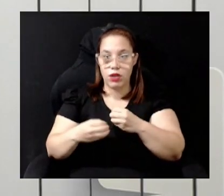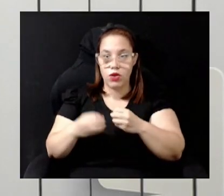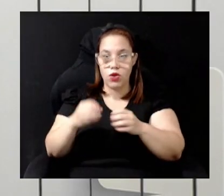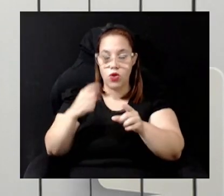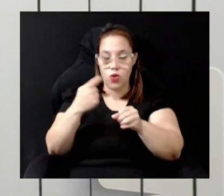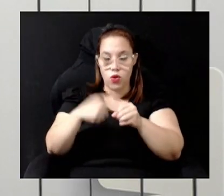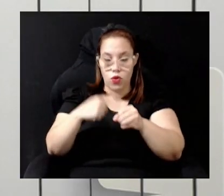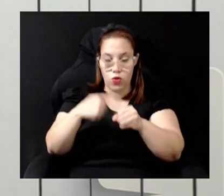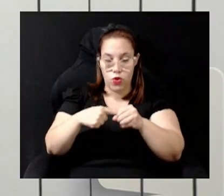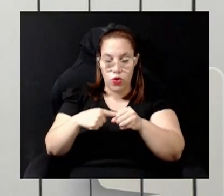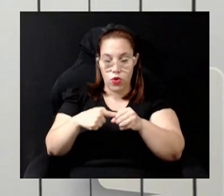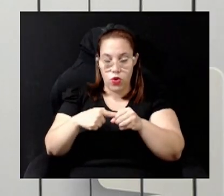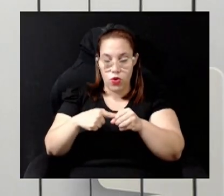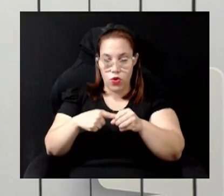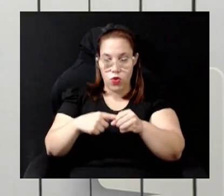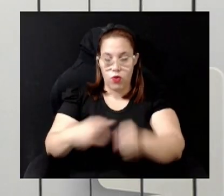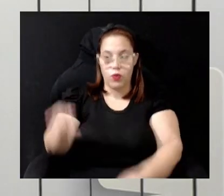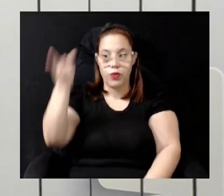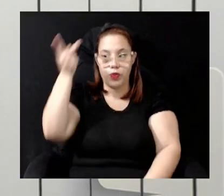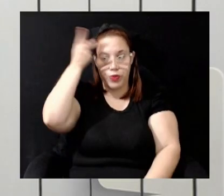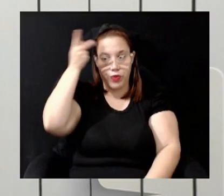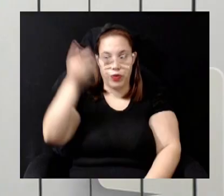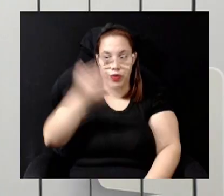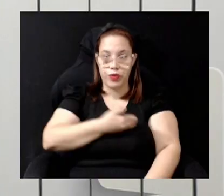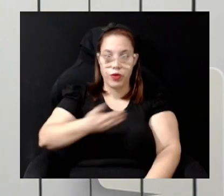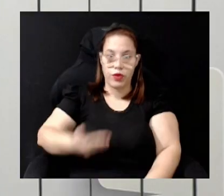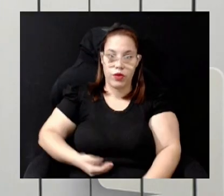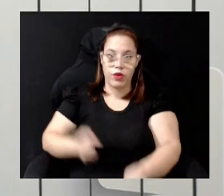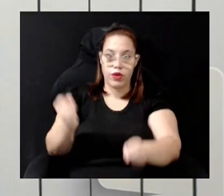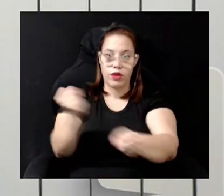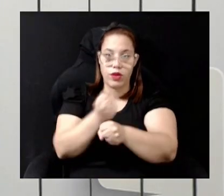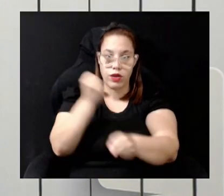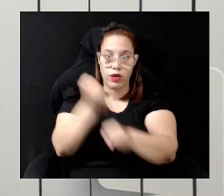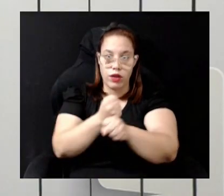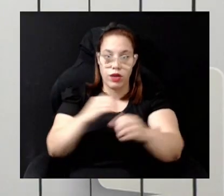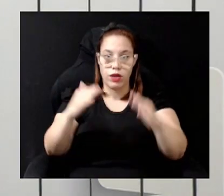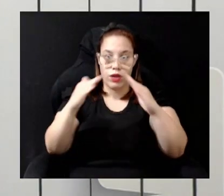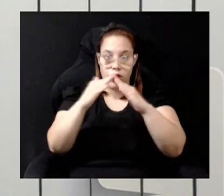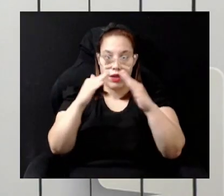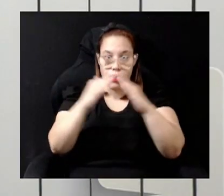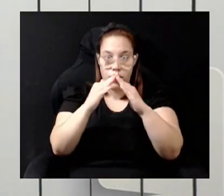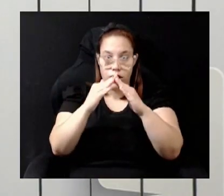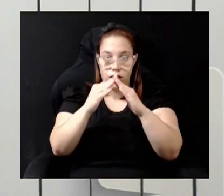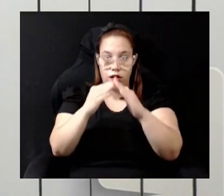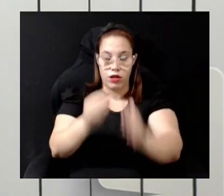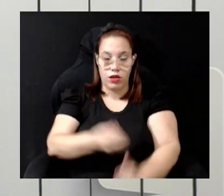do estado de São Paulo para a construção de casas pelo programa Vida Longa.